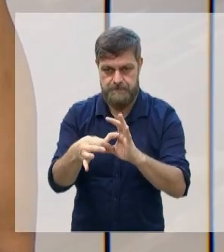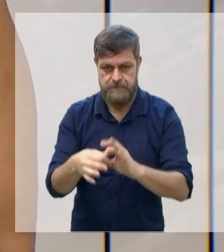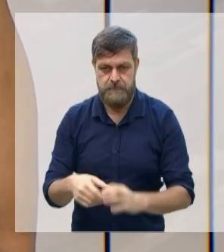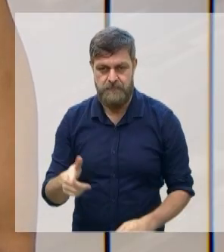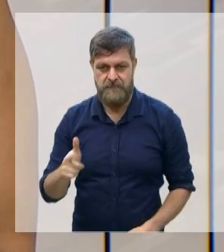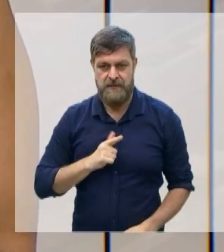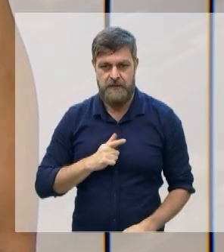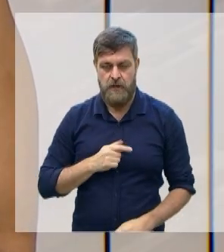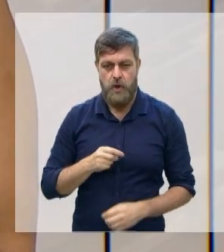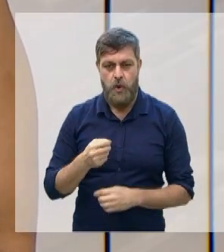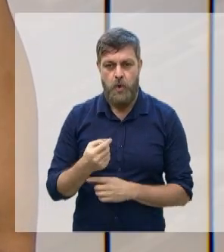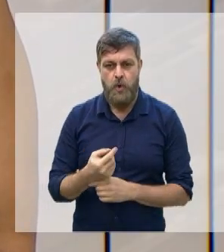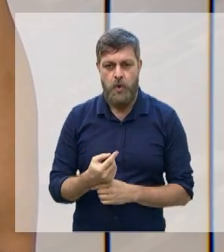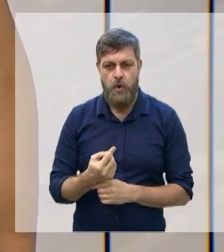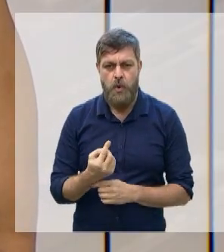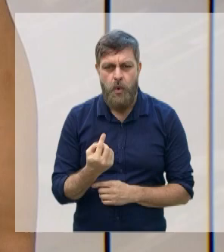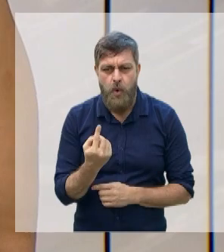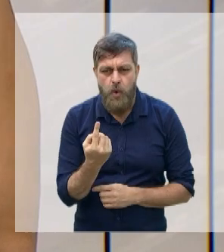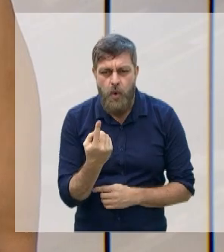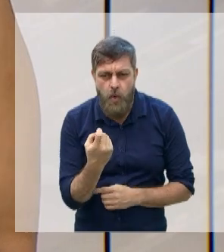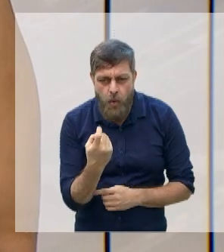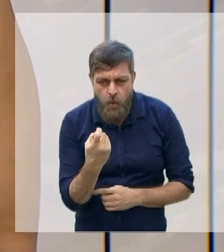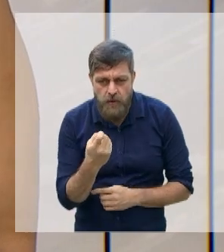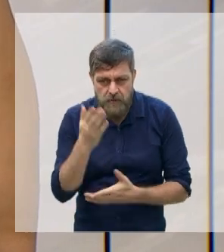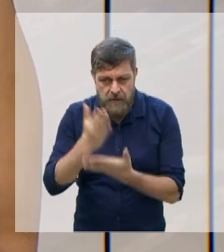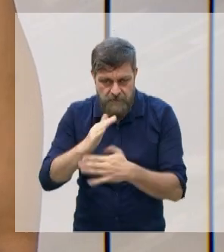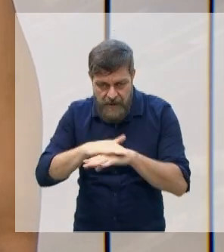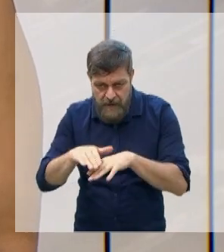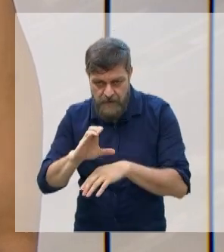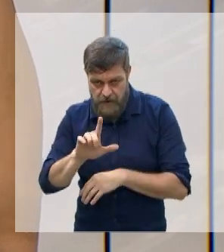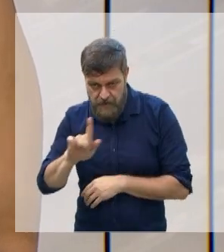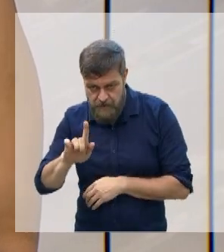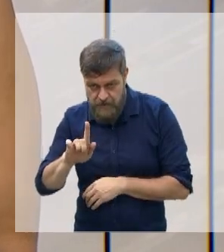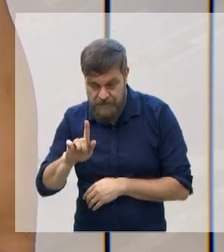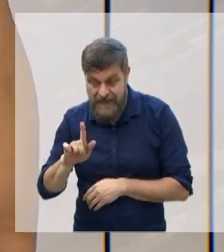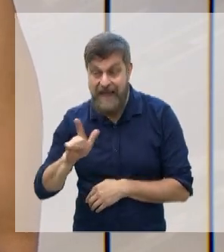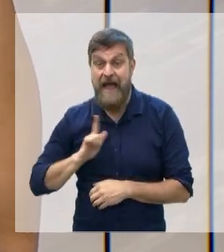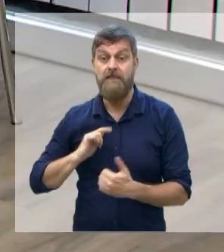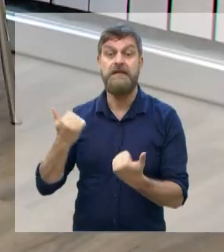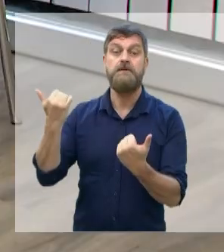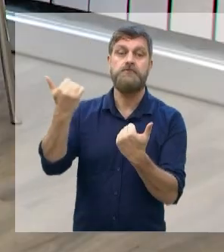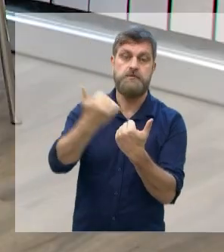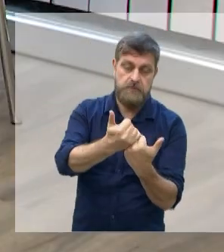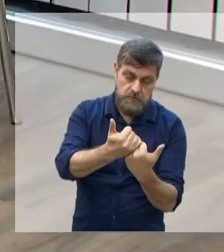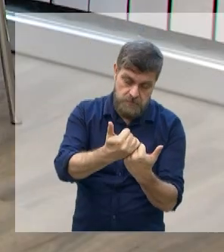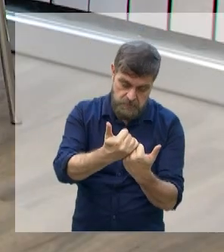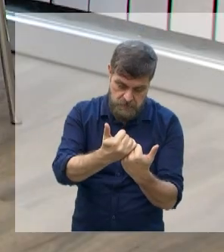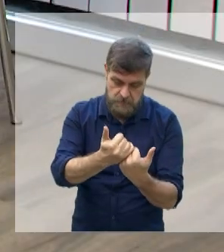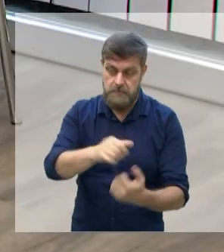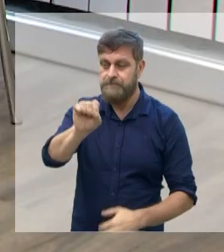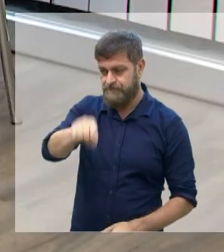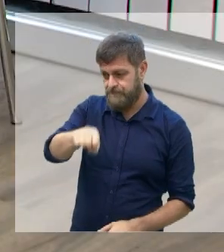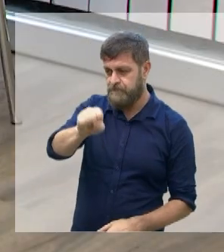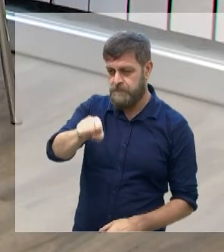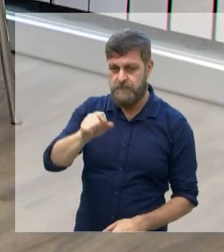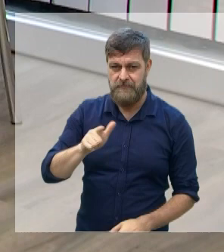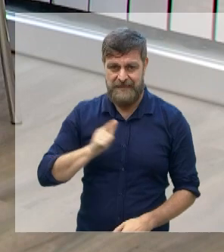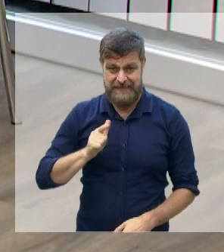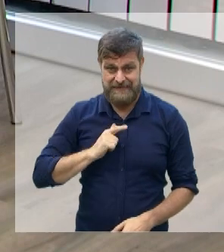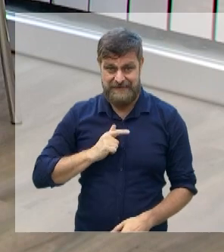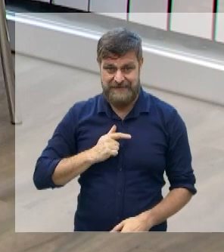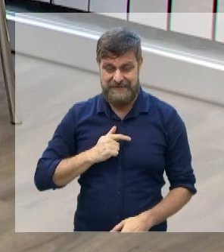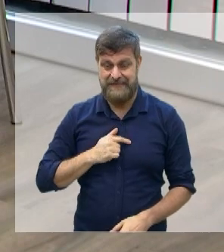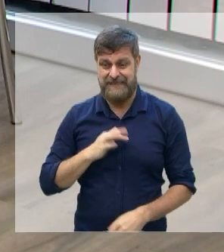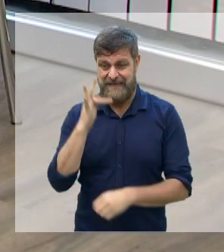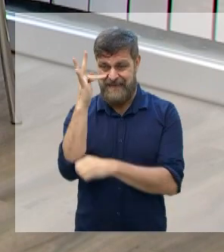terminais é ativado é o campo grande é que que vai ser substituído exatamente então esse é o conjunto de